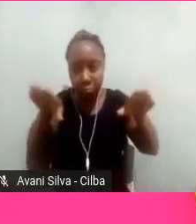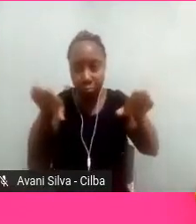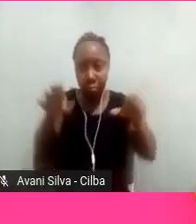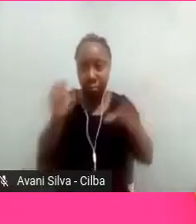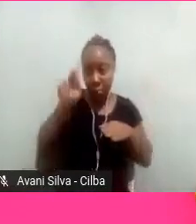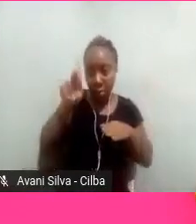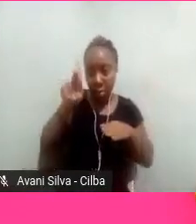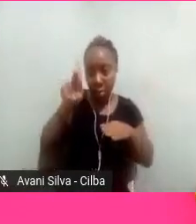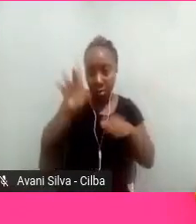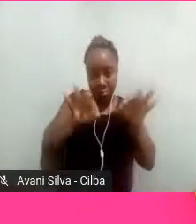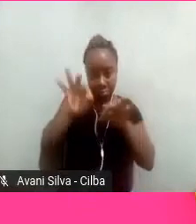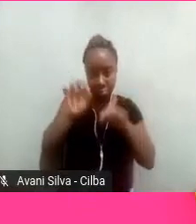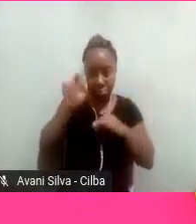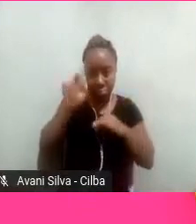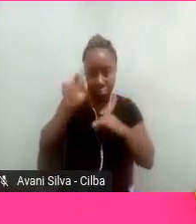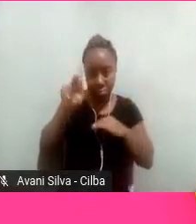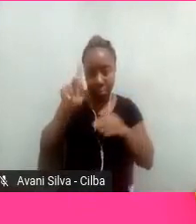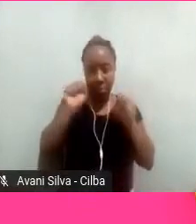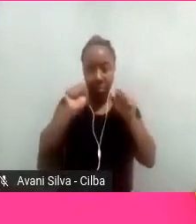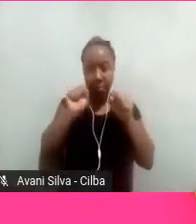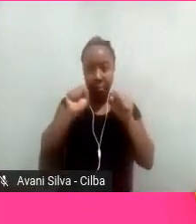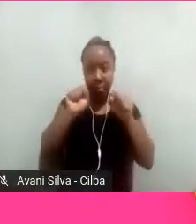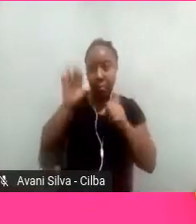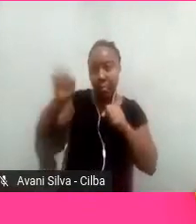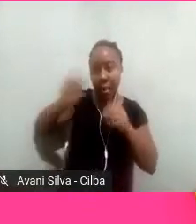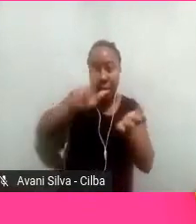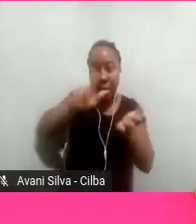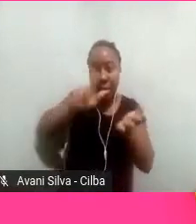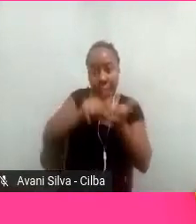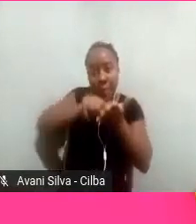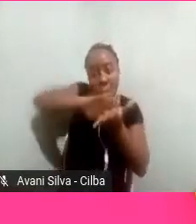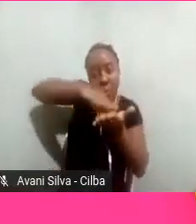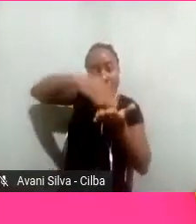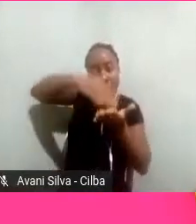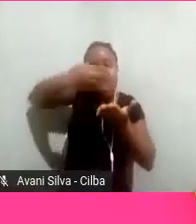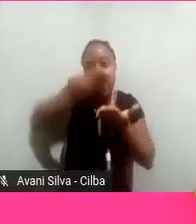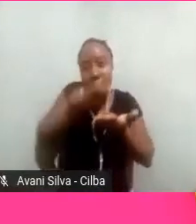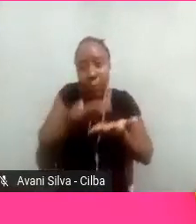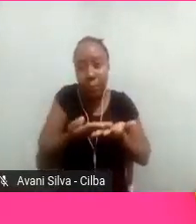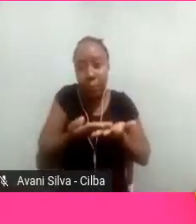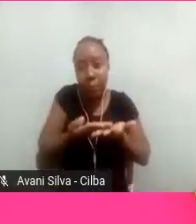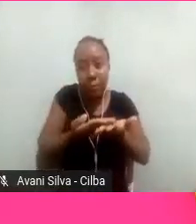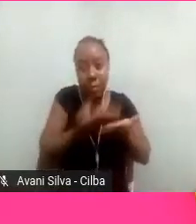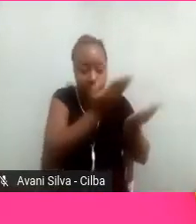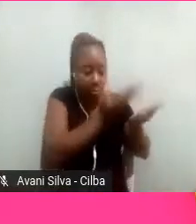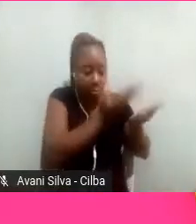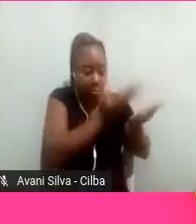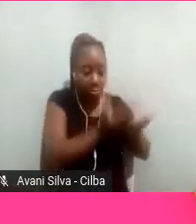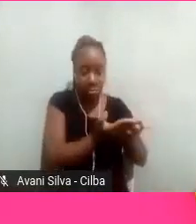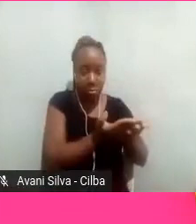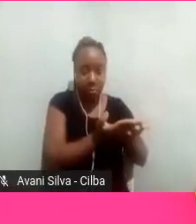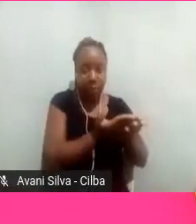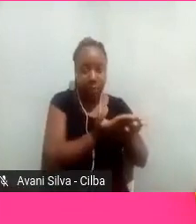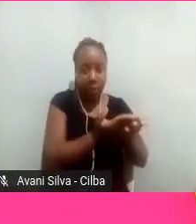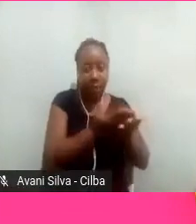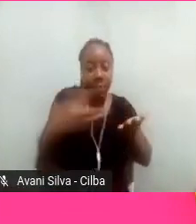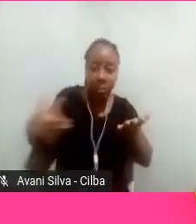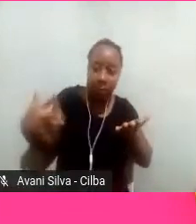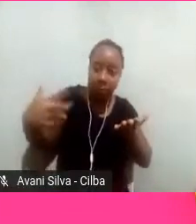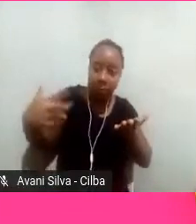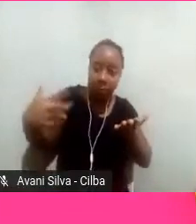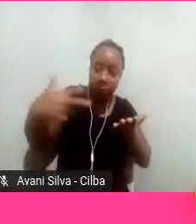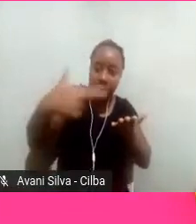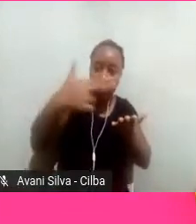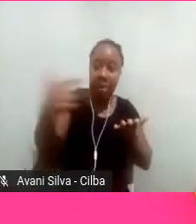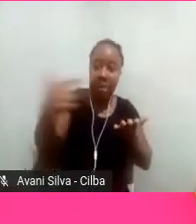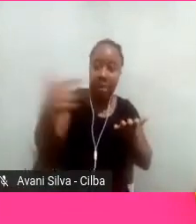Agora eu posso pegar, virar a folha para baixo, colocar do meu lado e vir recortar a segunda folha.